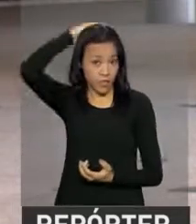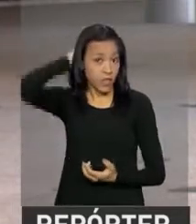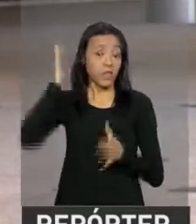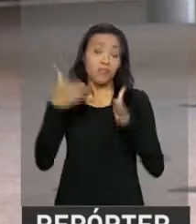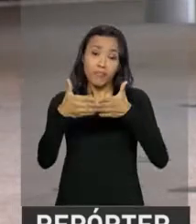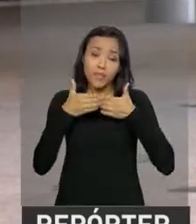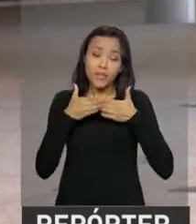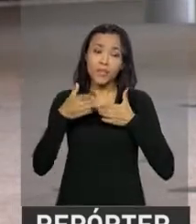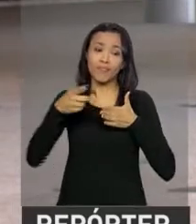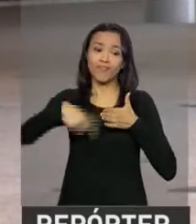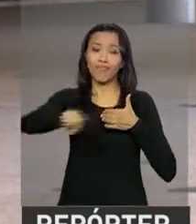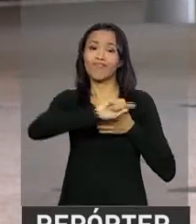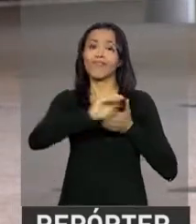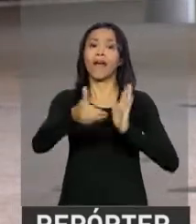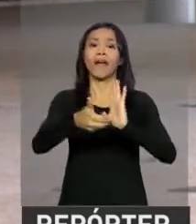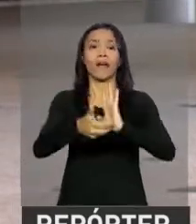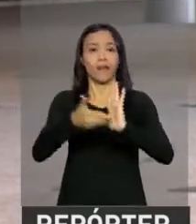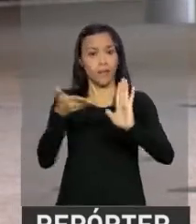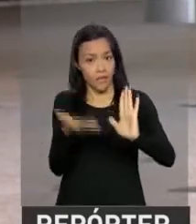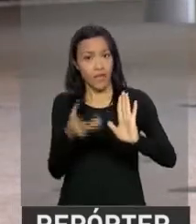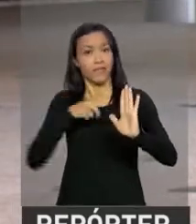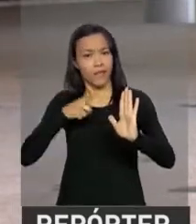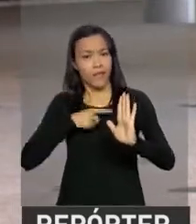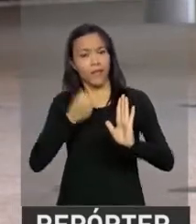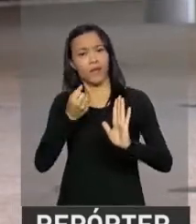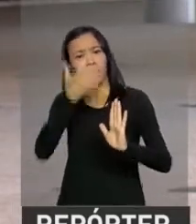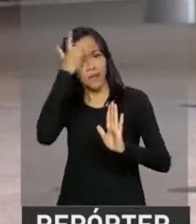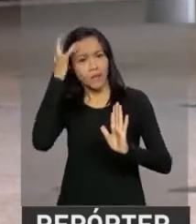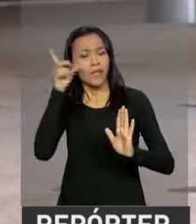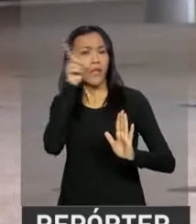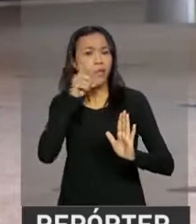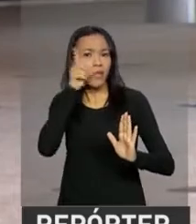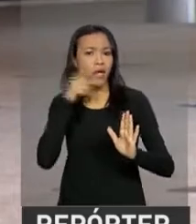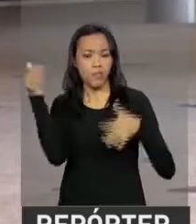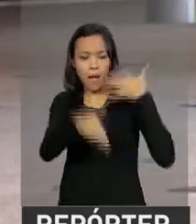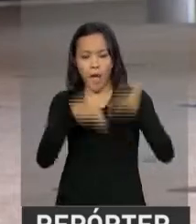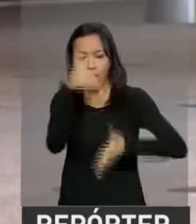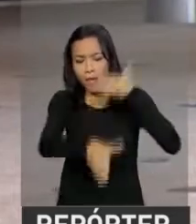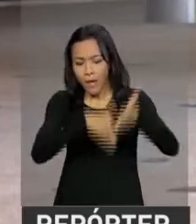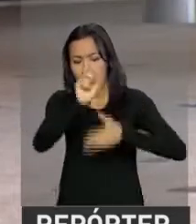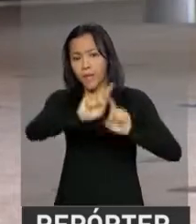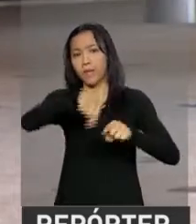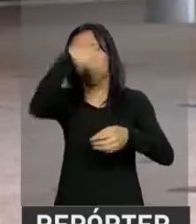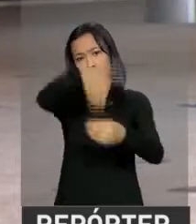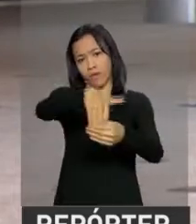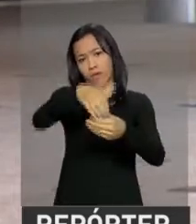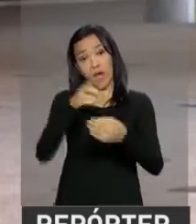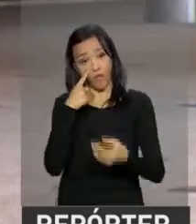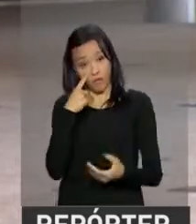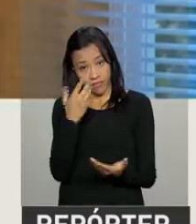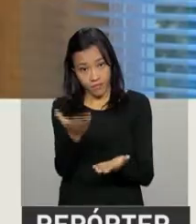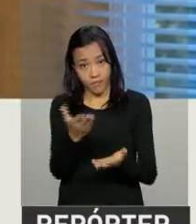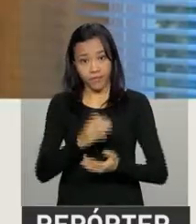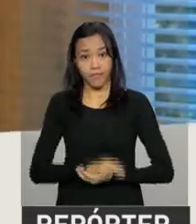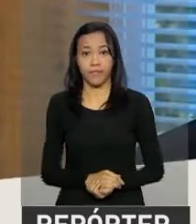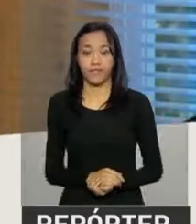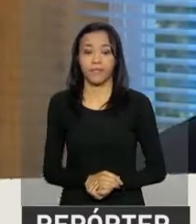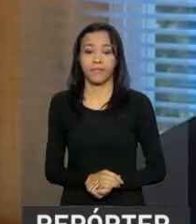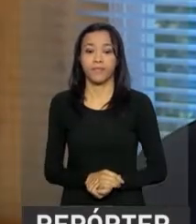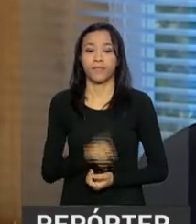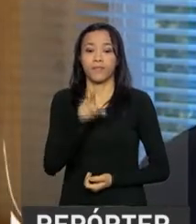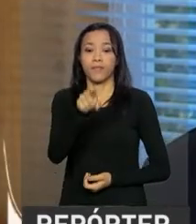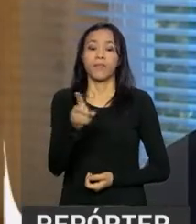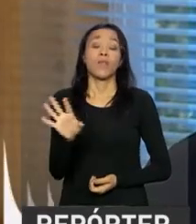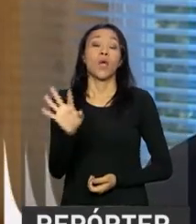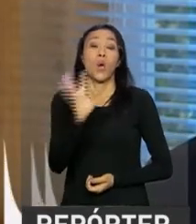um apelo para que a Câmara dos Deputados tenha quórum e vote matérias importantes para o país. Vamos ver. O presidente